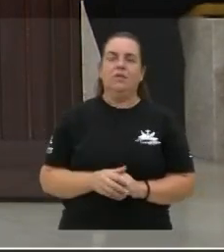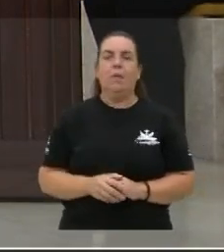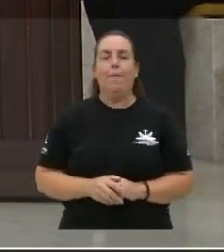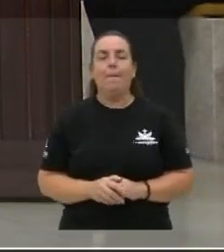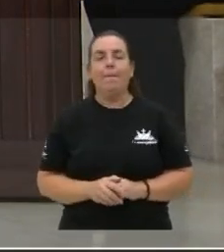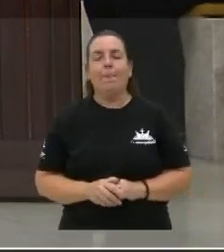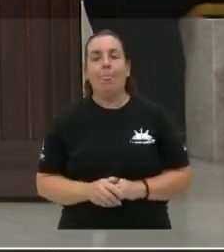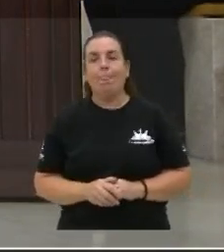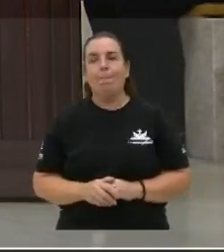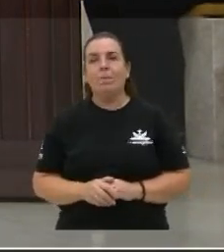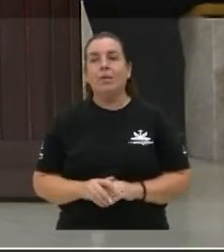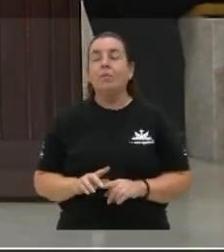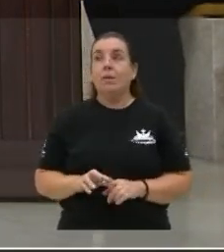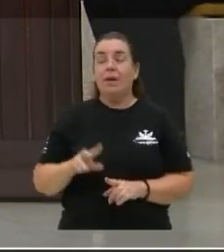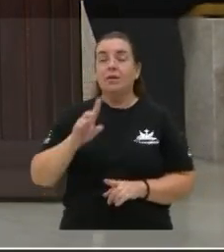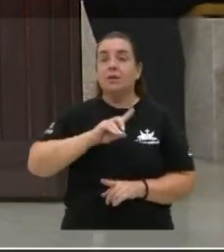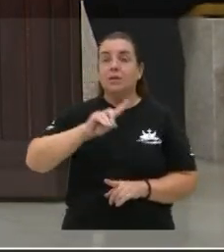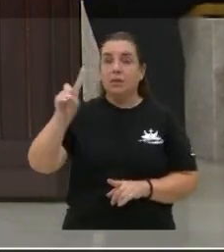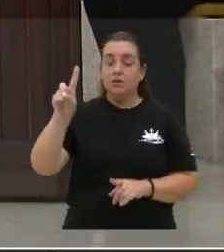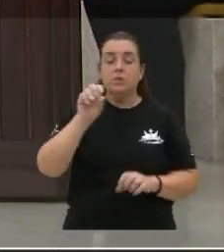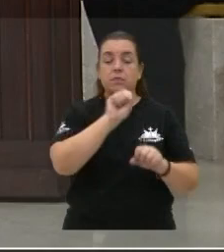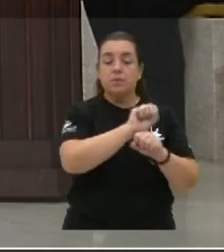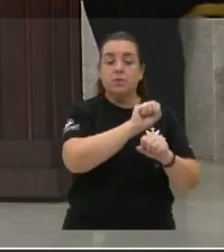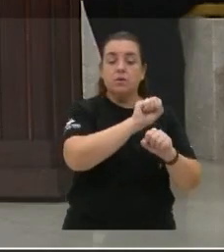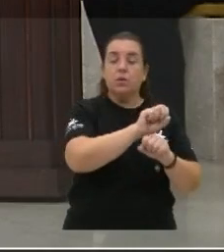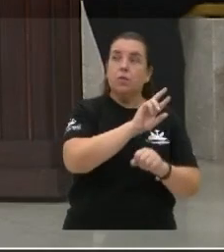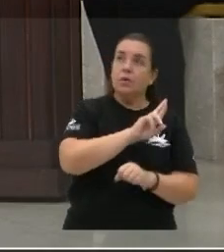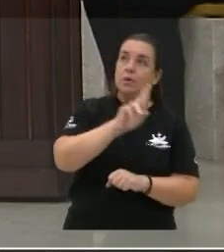Mas Ele esperou sim de Maria.